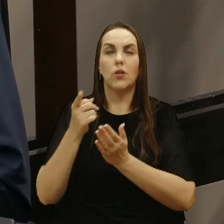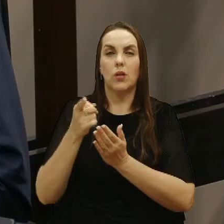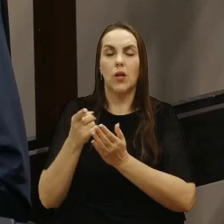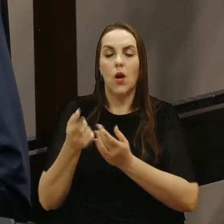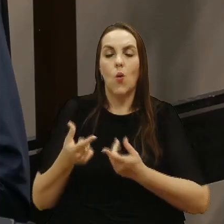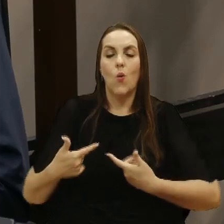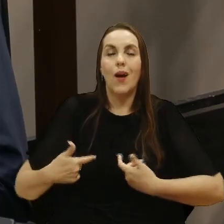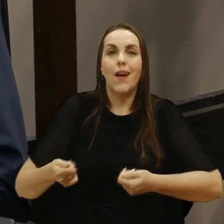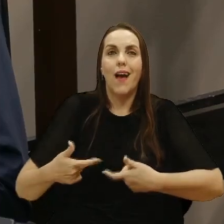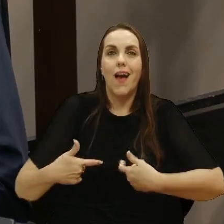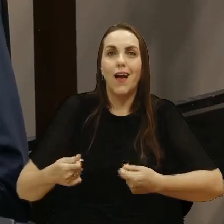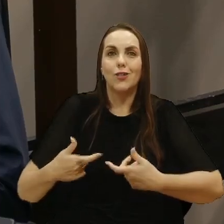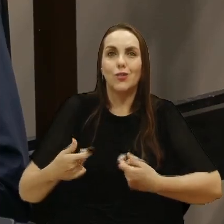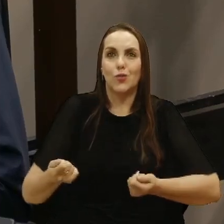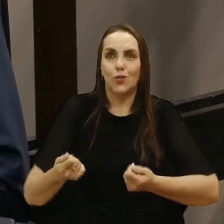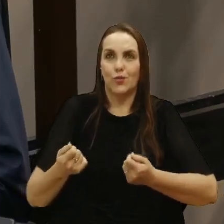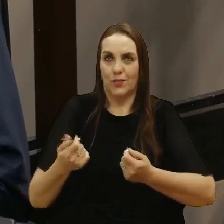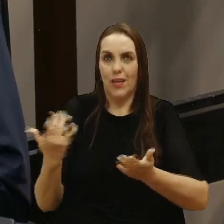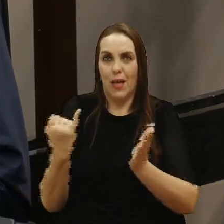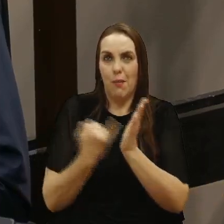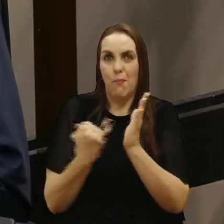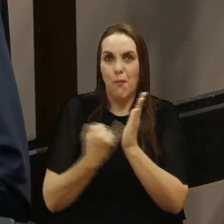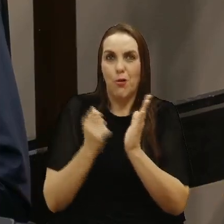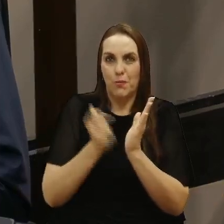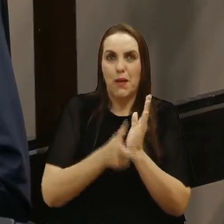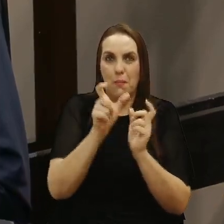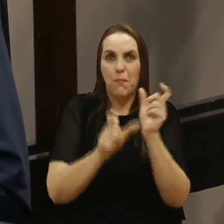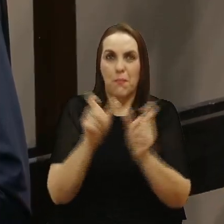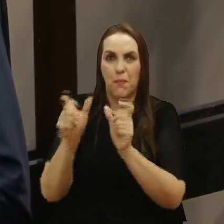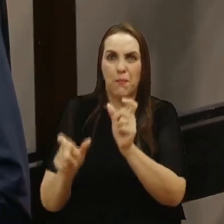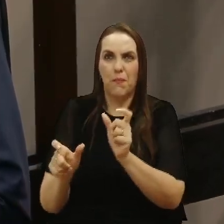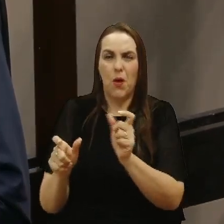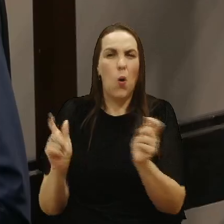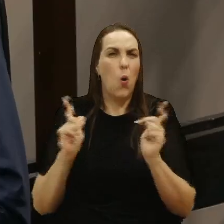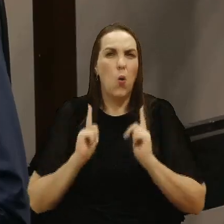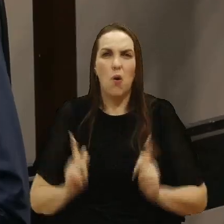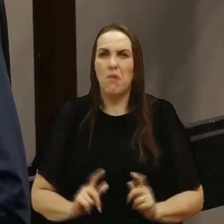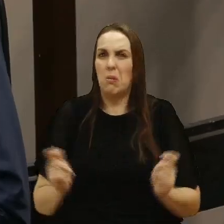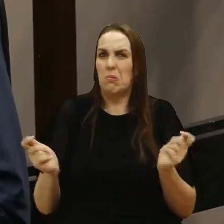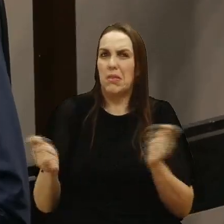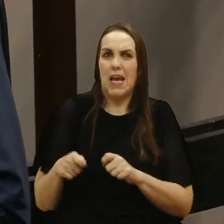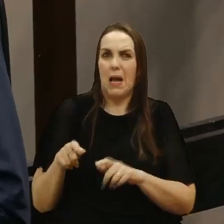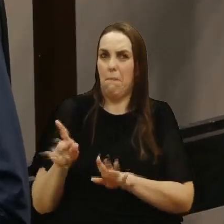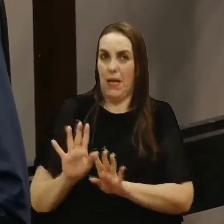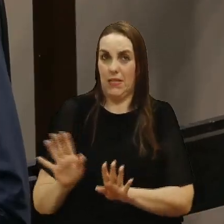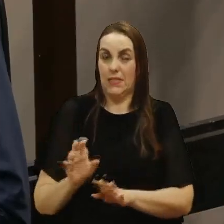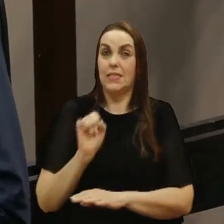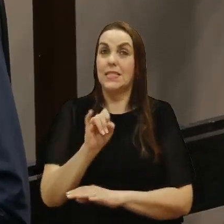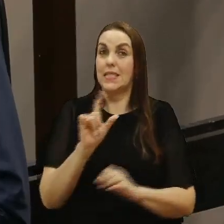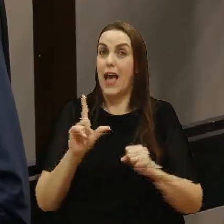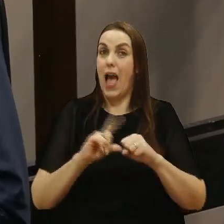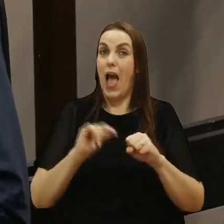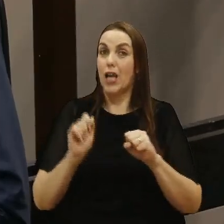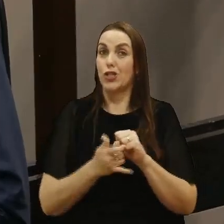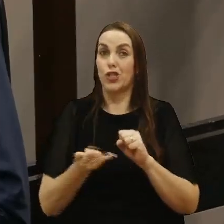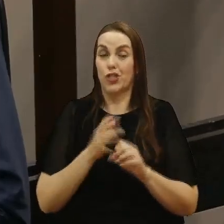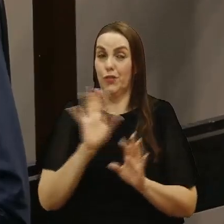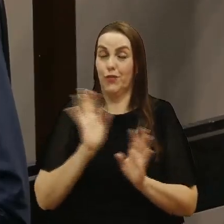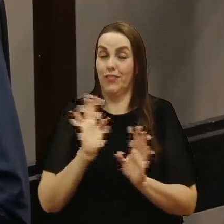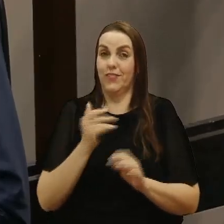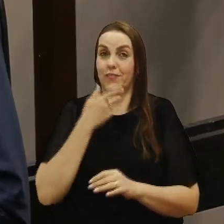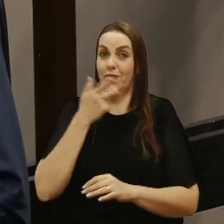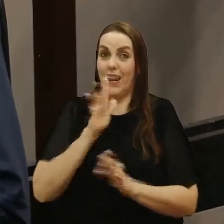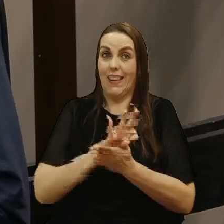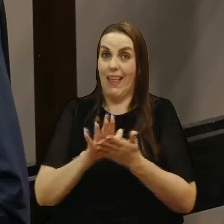contribuinte caxiense esse retrabalho desse governo incapaz. É um governo incapaz, eu vou usar essa palavra porque se a gente usa outro adjetivo eles ficam um dia sem dormir. Então é um